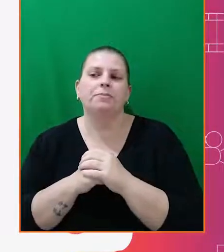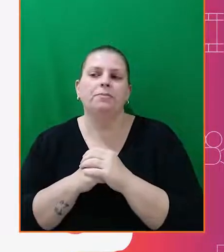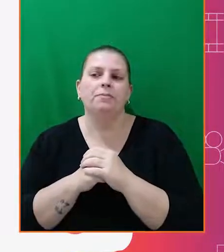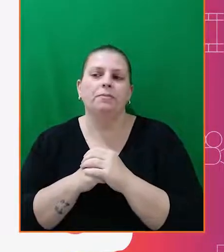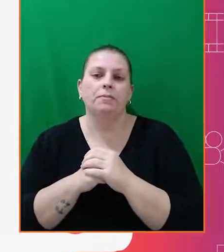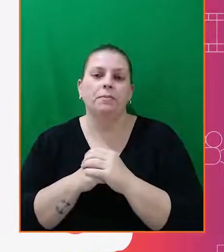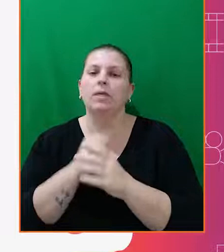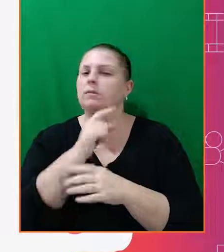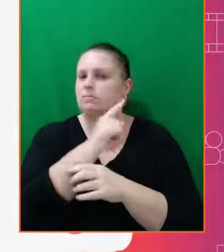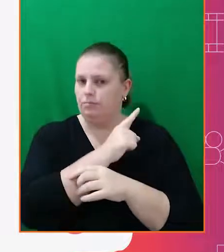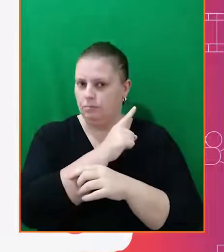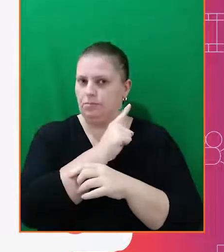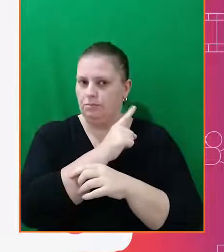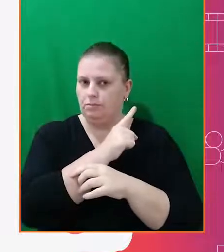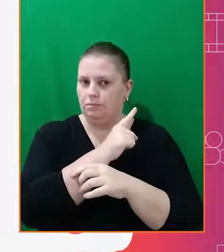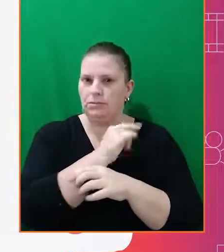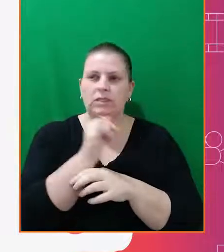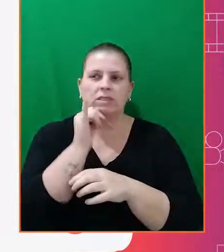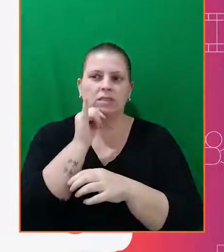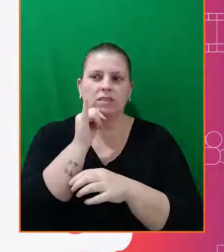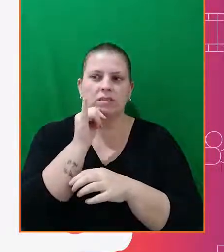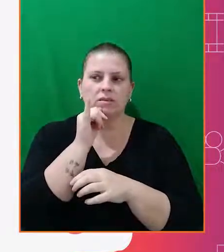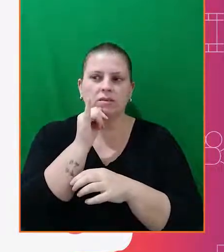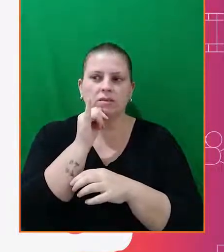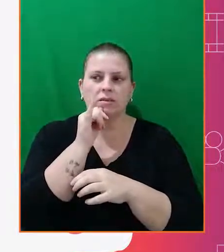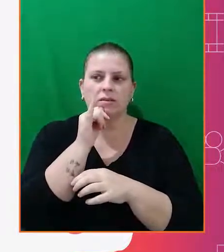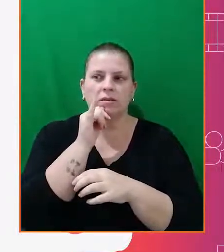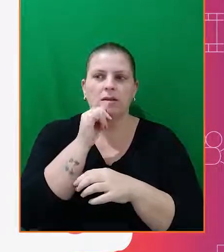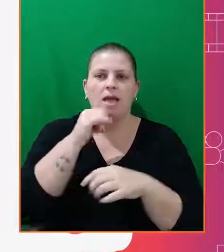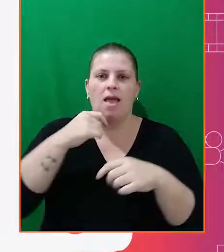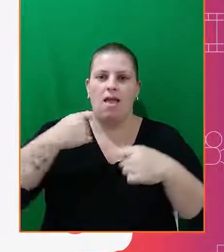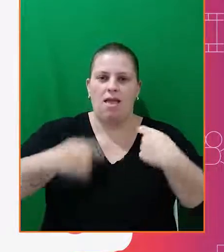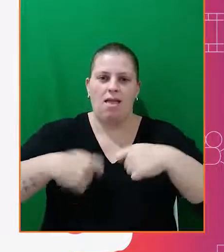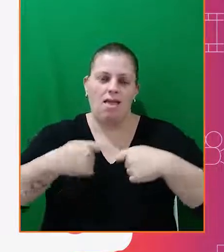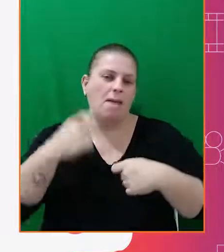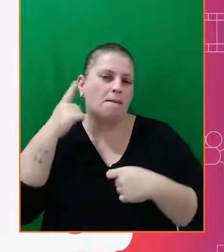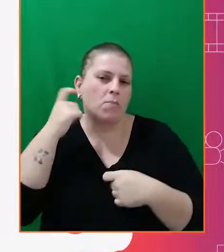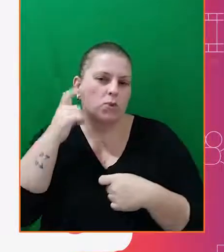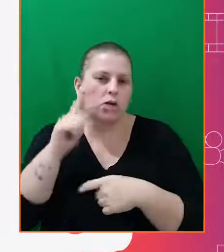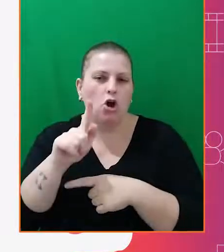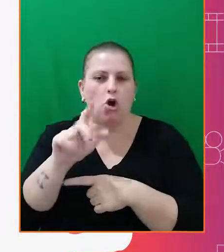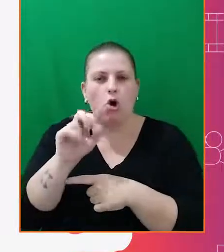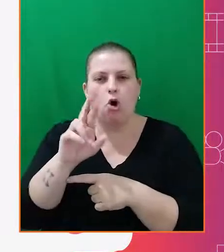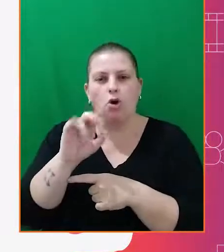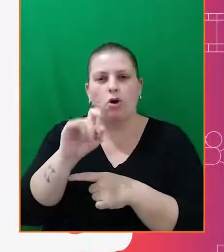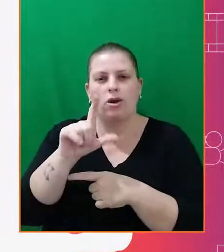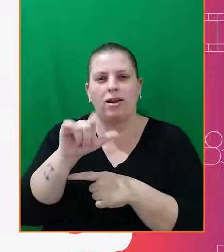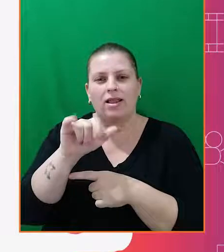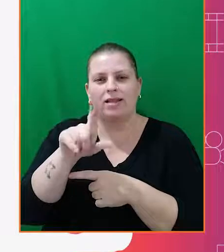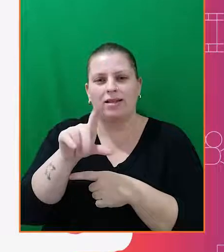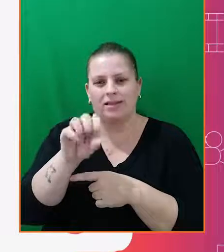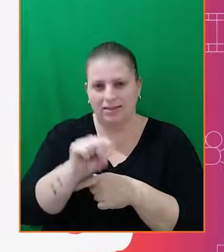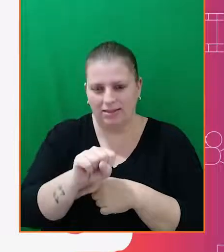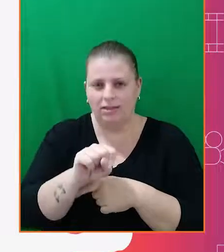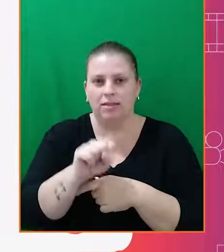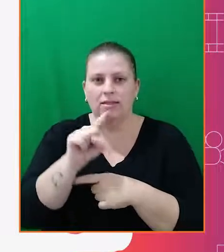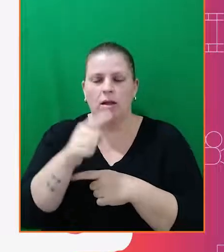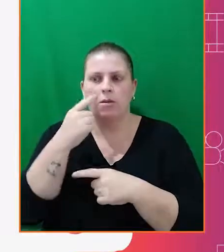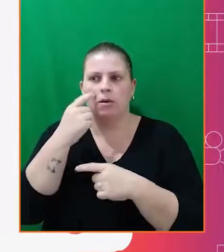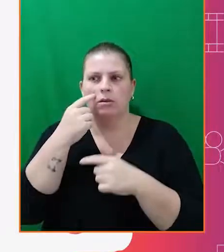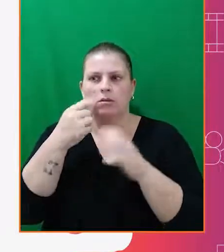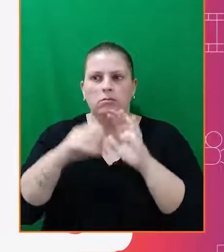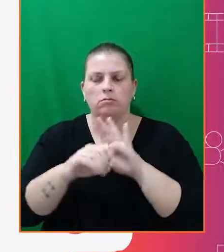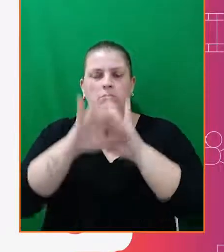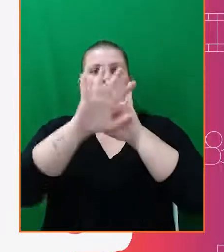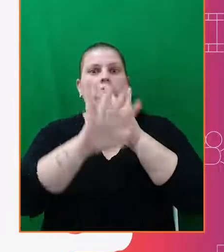animação. No caso desse videoclipe aqui da banda Gorillaz, vemos inúmeras técnicas sendo usadas simultaneamente, né? Então a